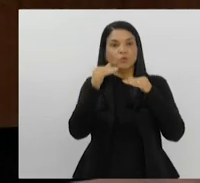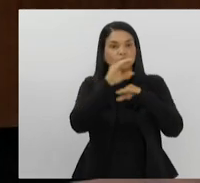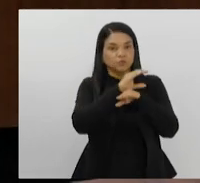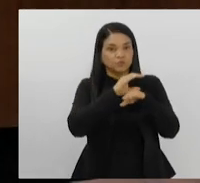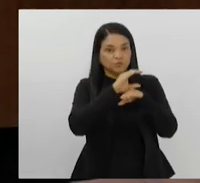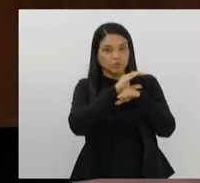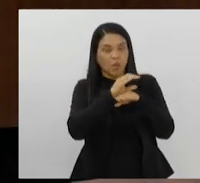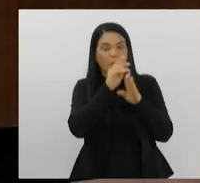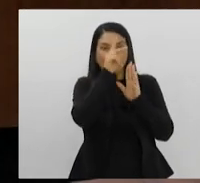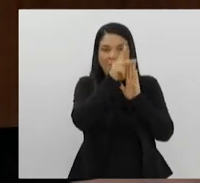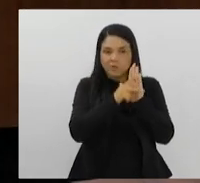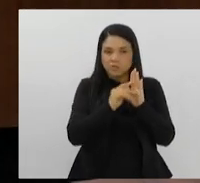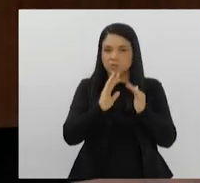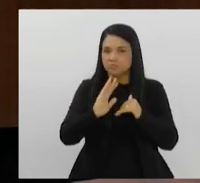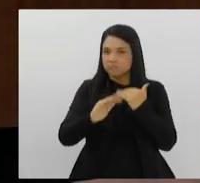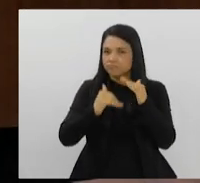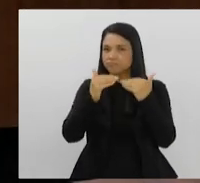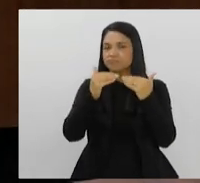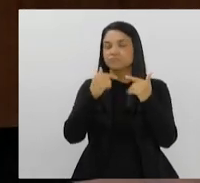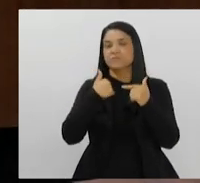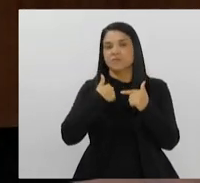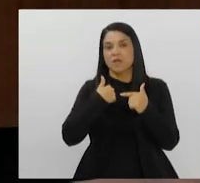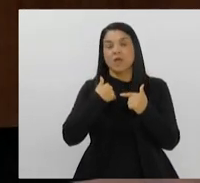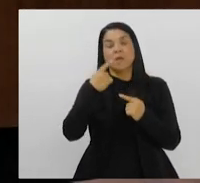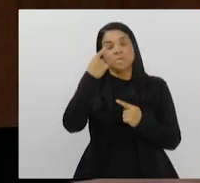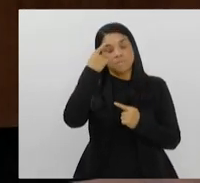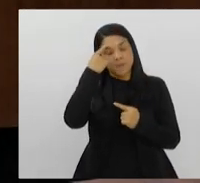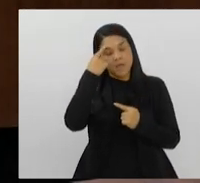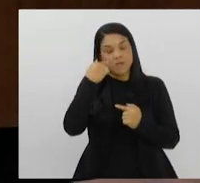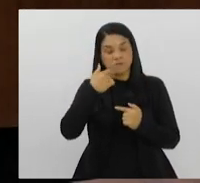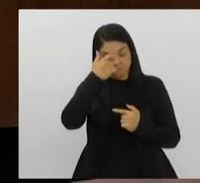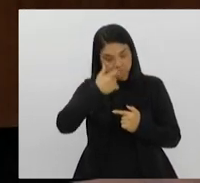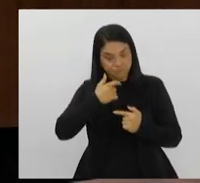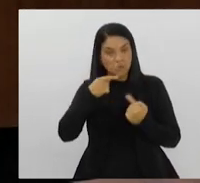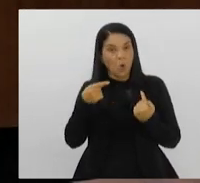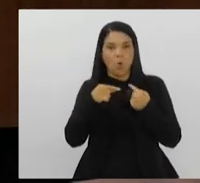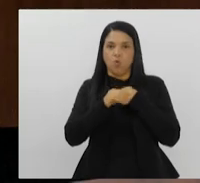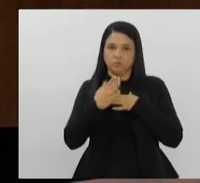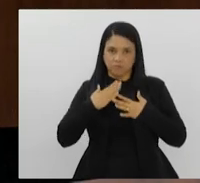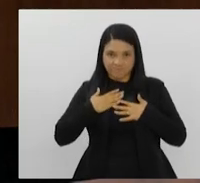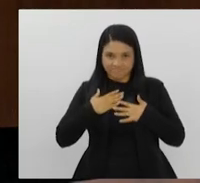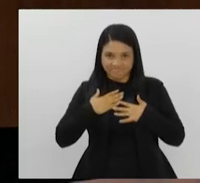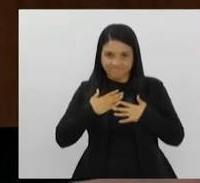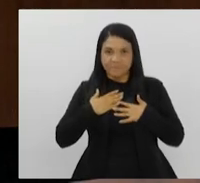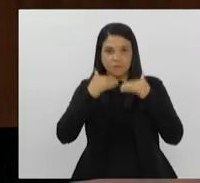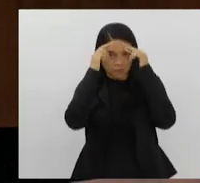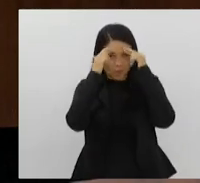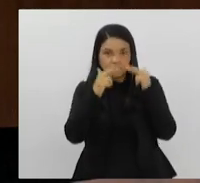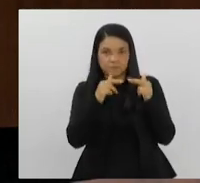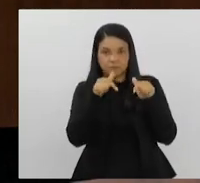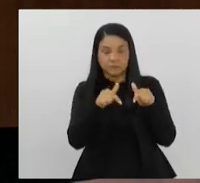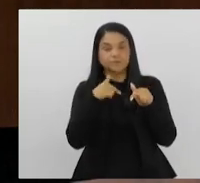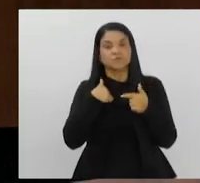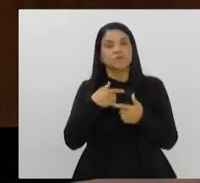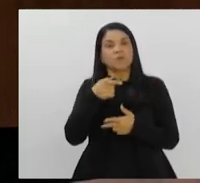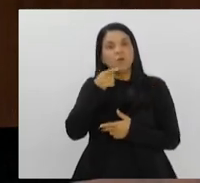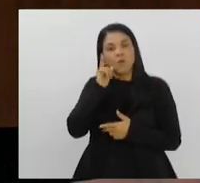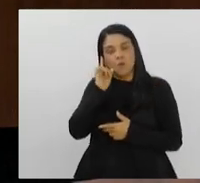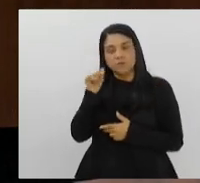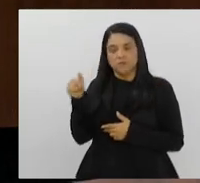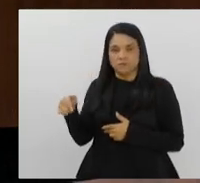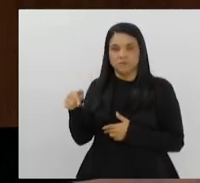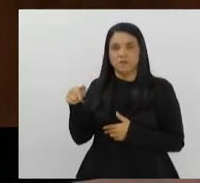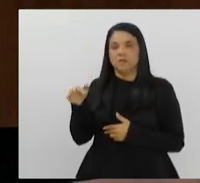seu projeto de avançar, ainda que eu pense o contrário. O que foi colocado ontem, e aí, já que o deputado Flávio